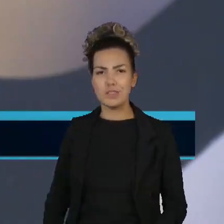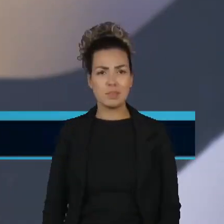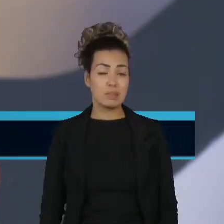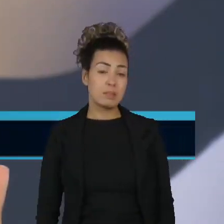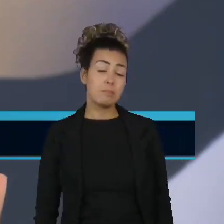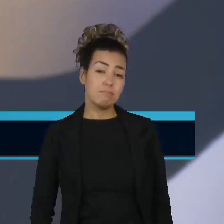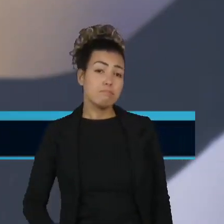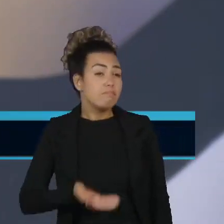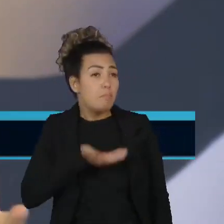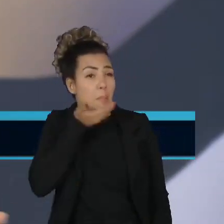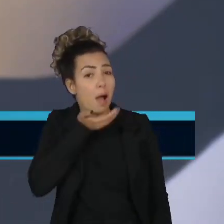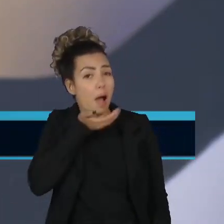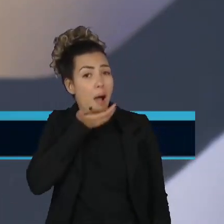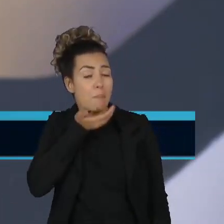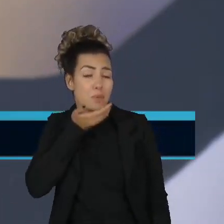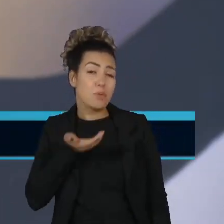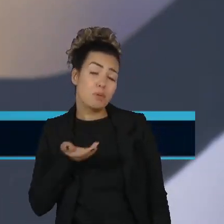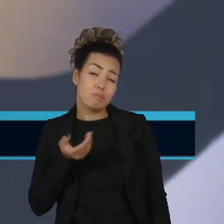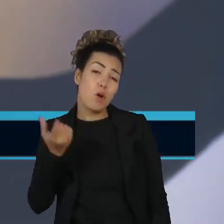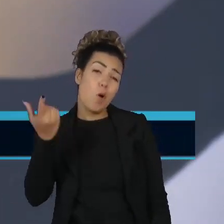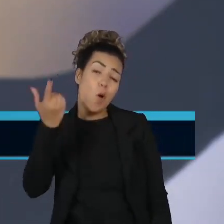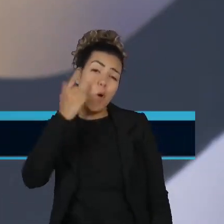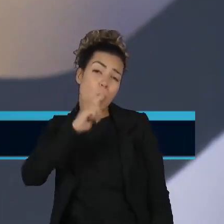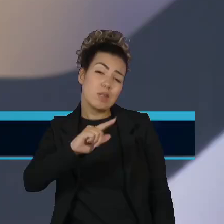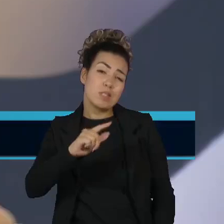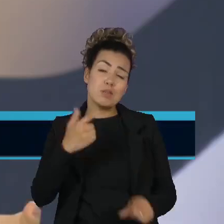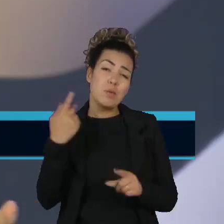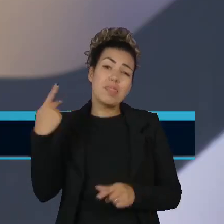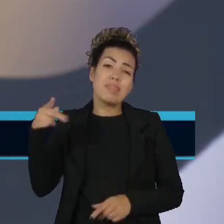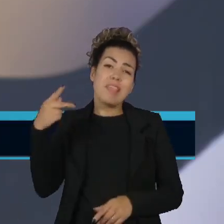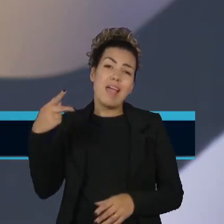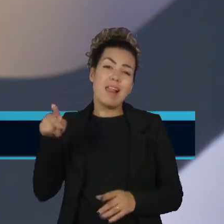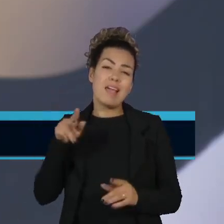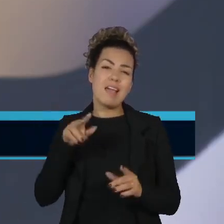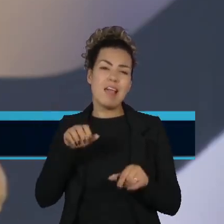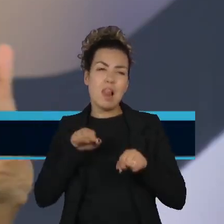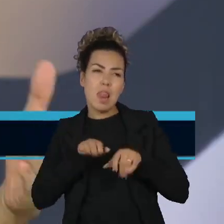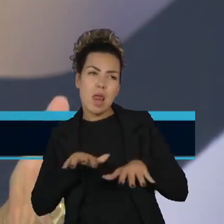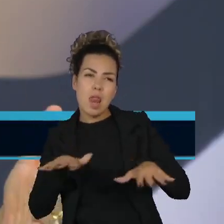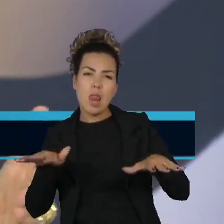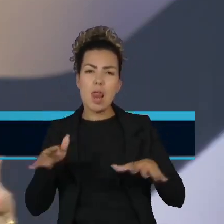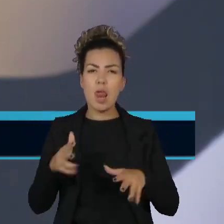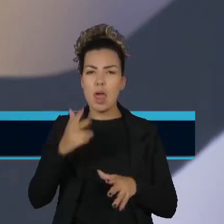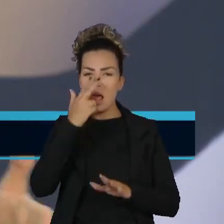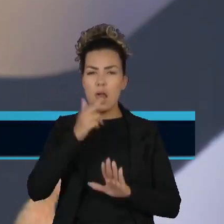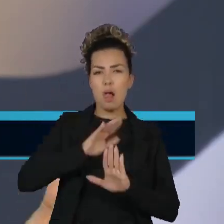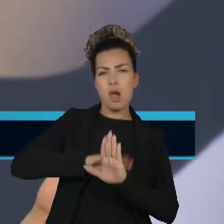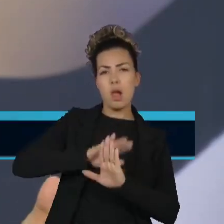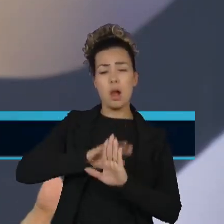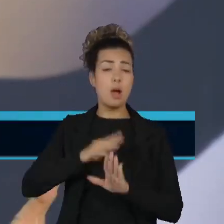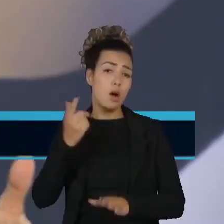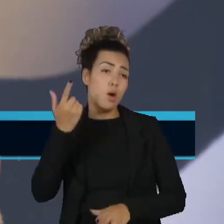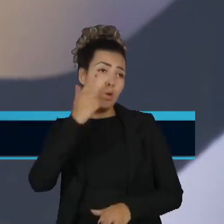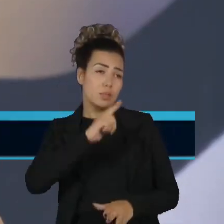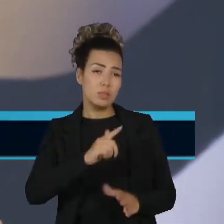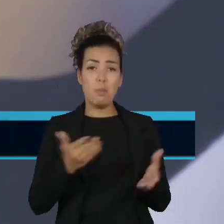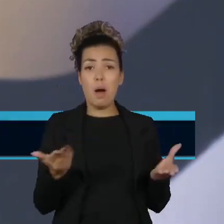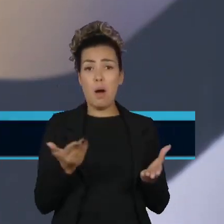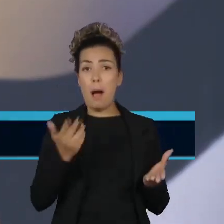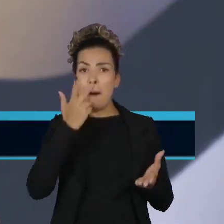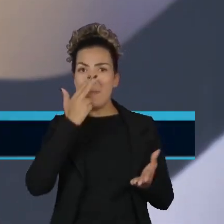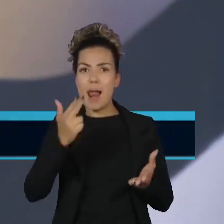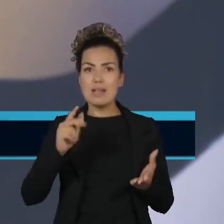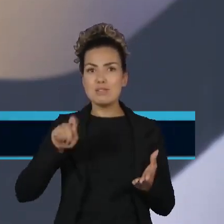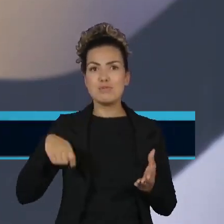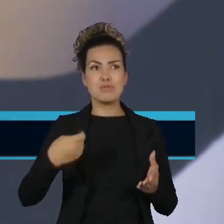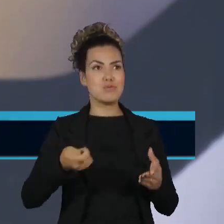aderência a esse discurso antipolítica, antissistema dele. Ele agora está classificando a eleição como uma guerra e o dia